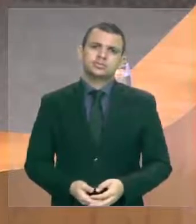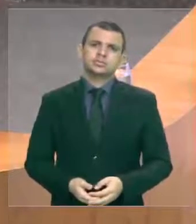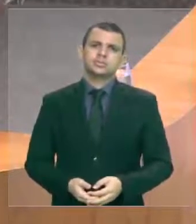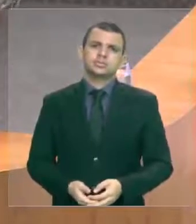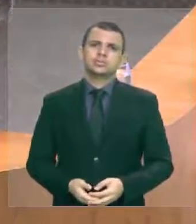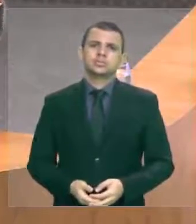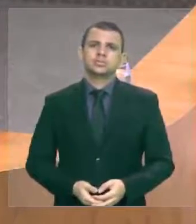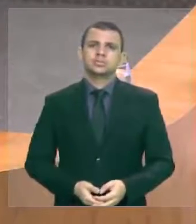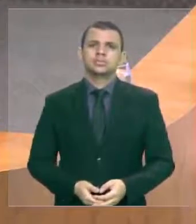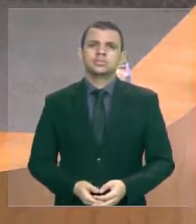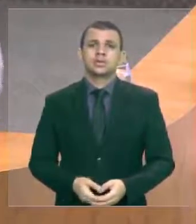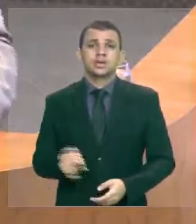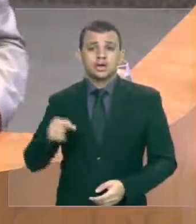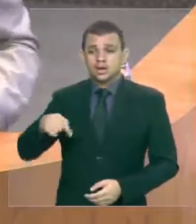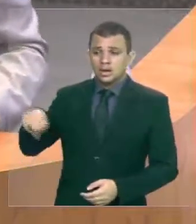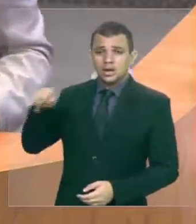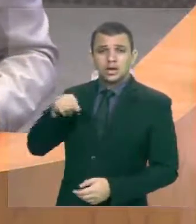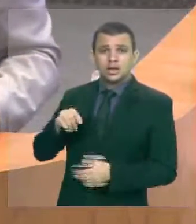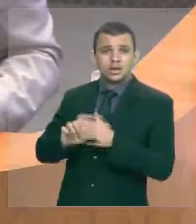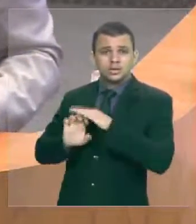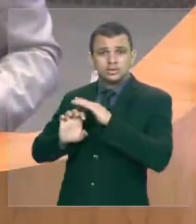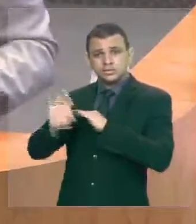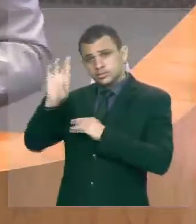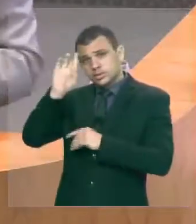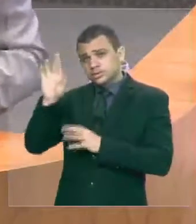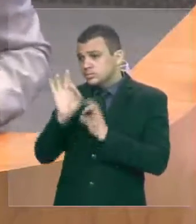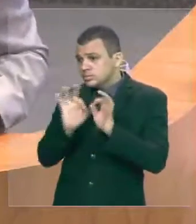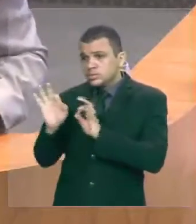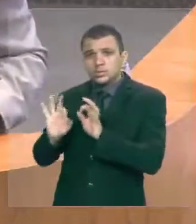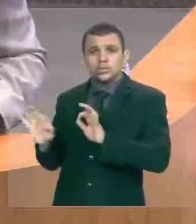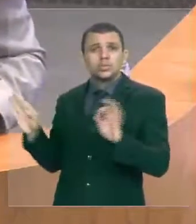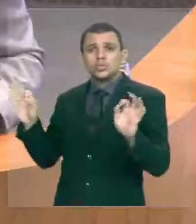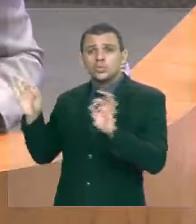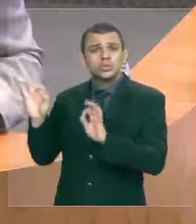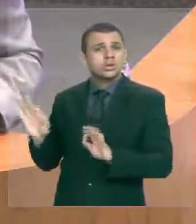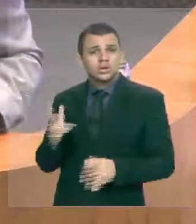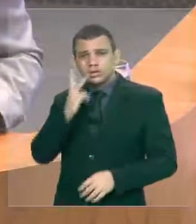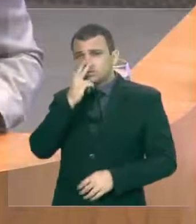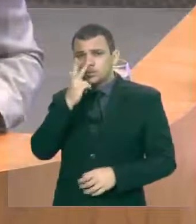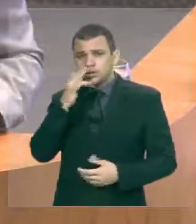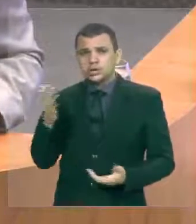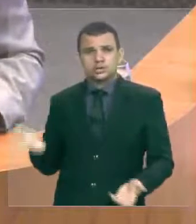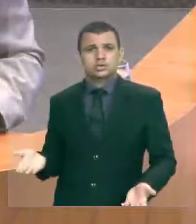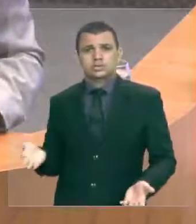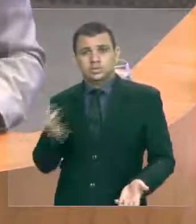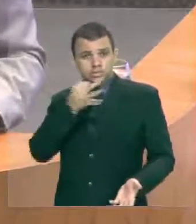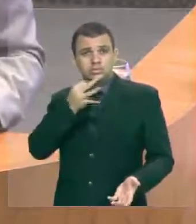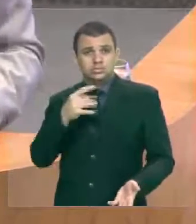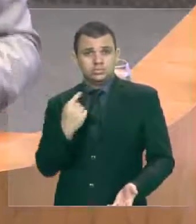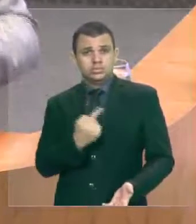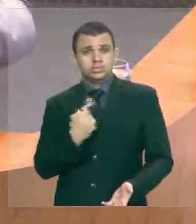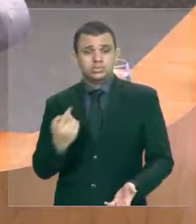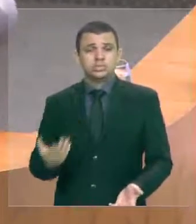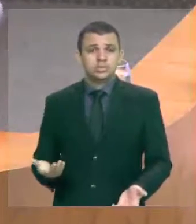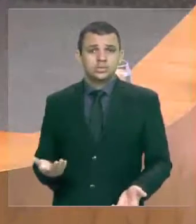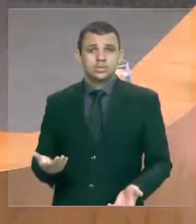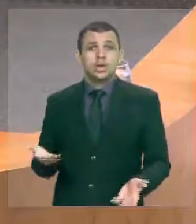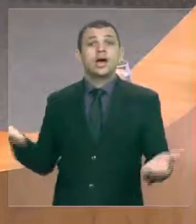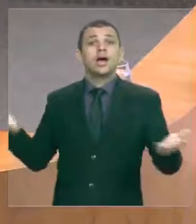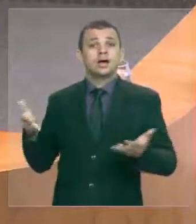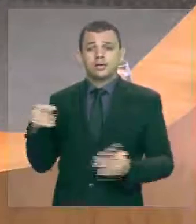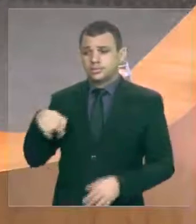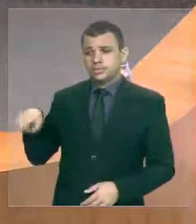Ninguém se preparou, é o que nós deduzimos. E querem barrar